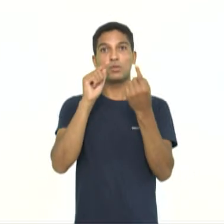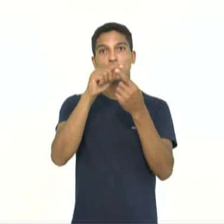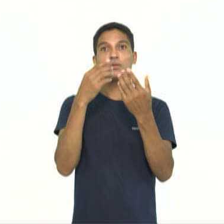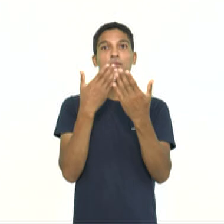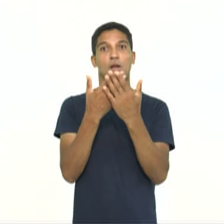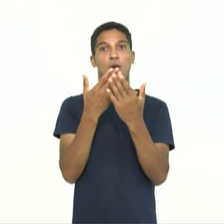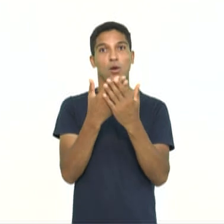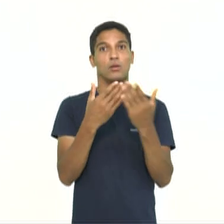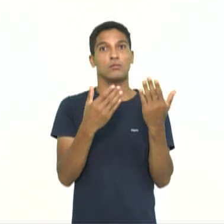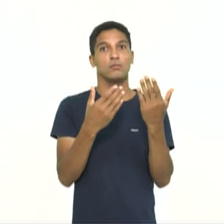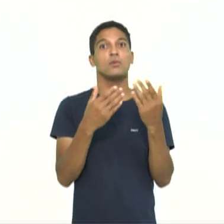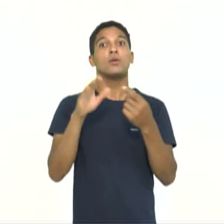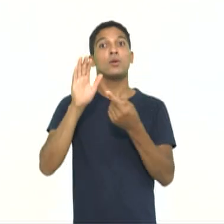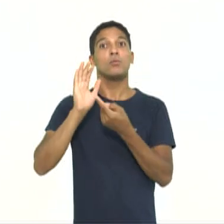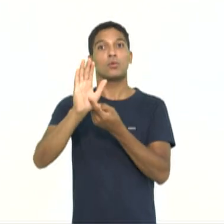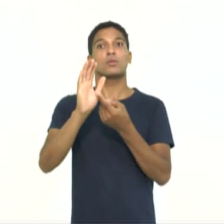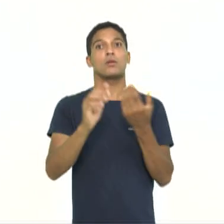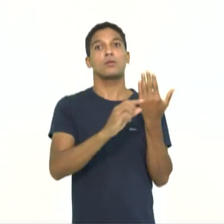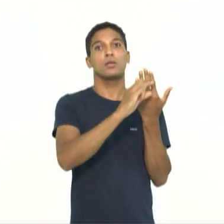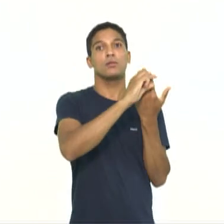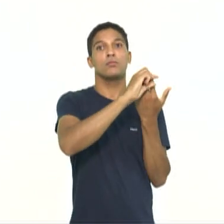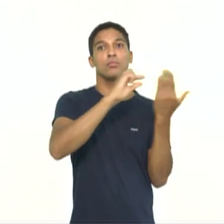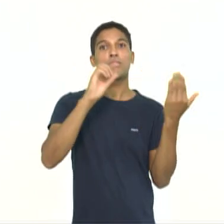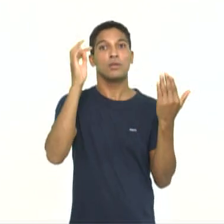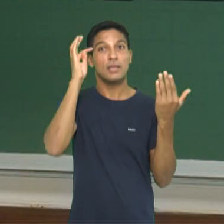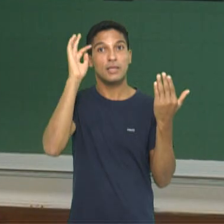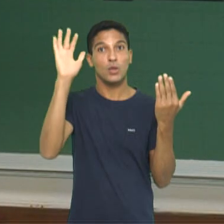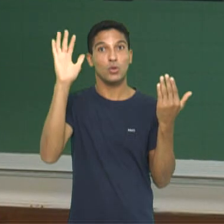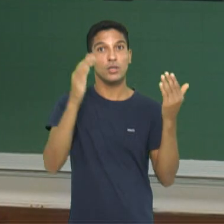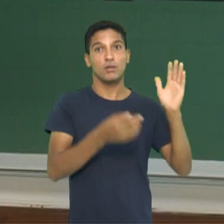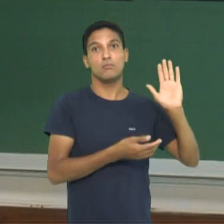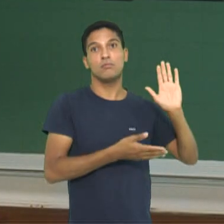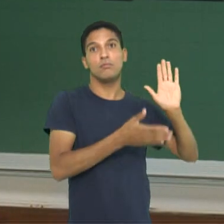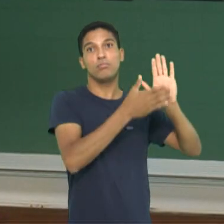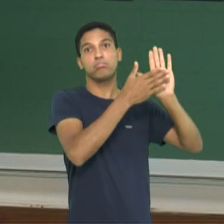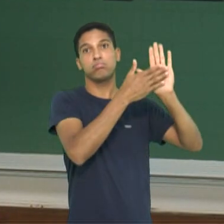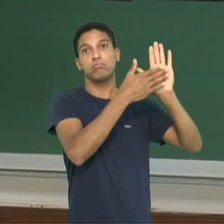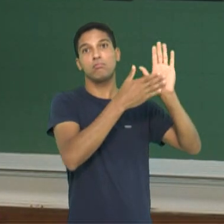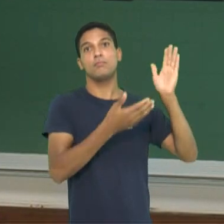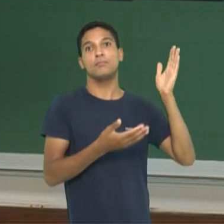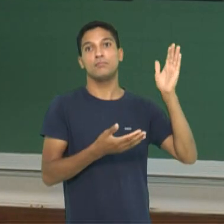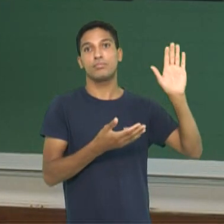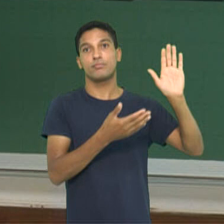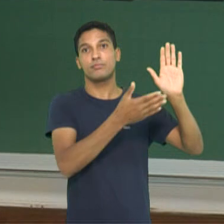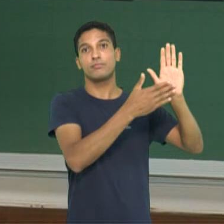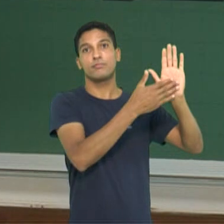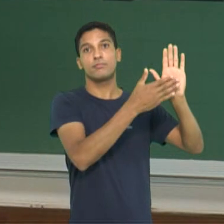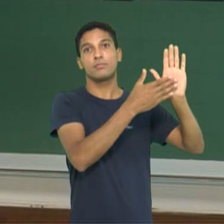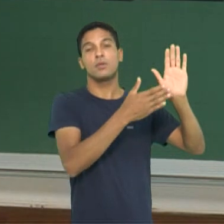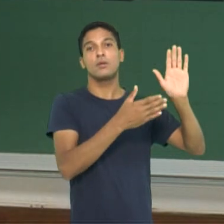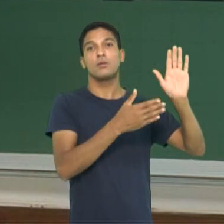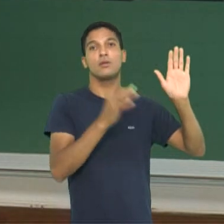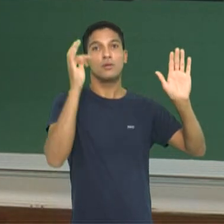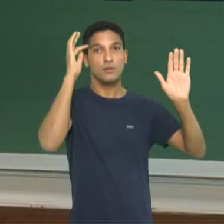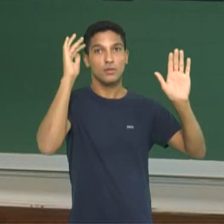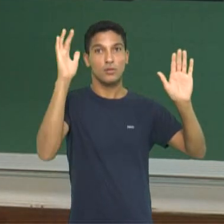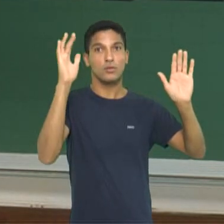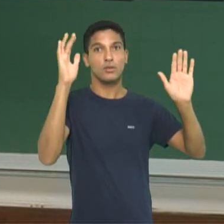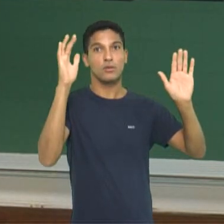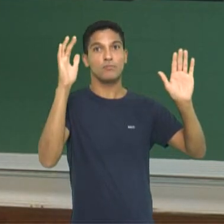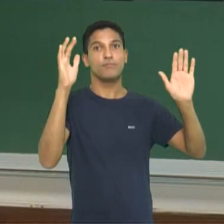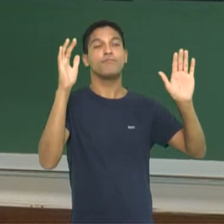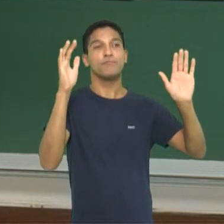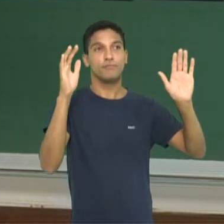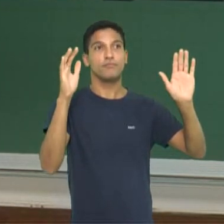o conceito de indústria cultural, que é elaborado por ele e também por Horkheimer, e praticar assuntos recorrentes